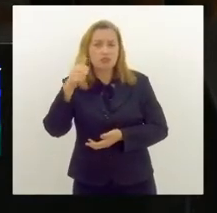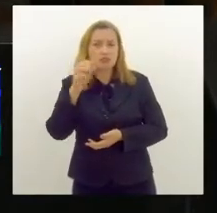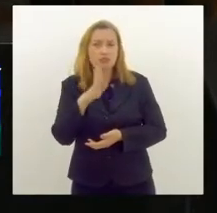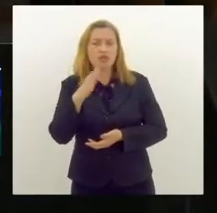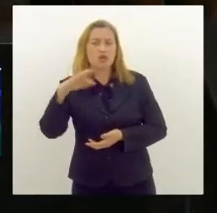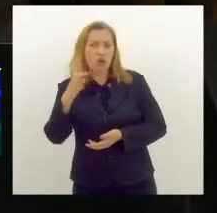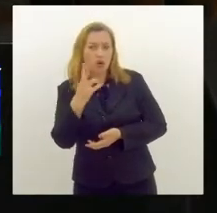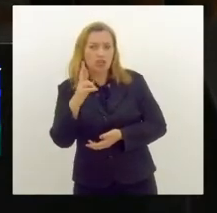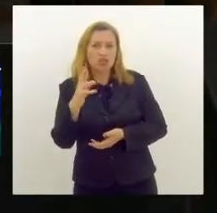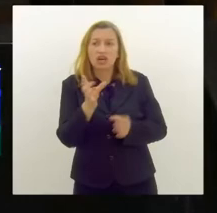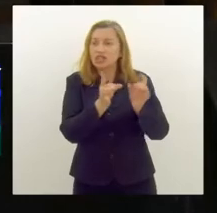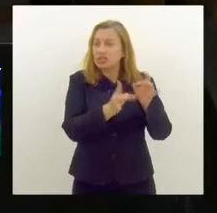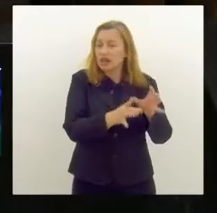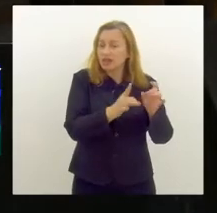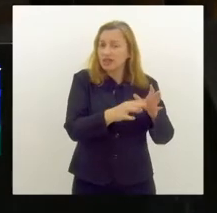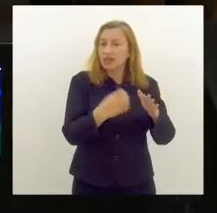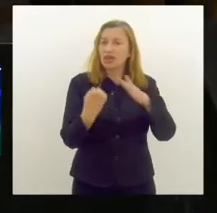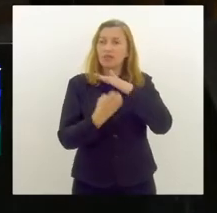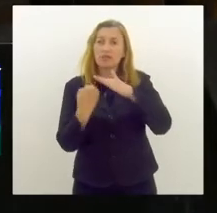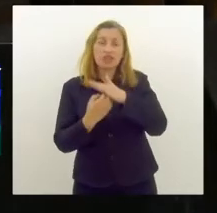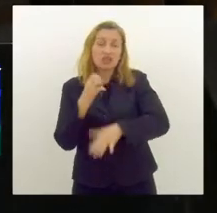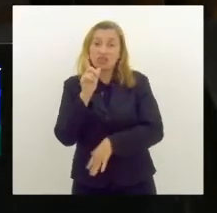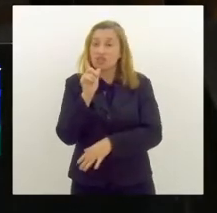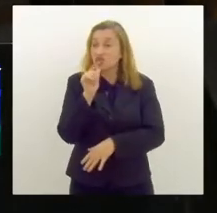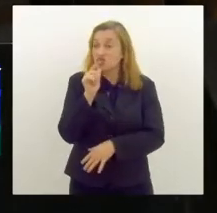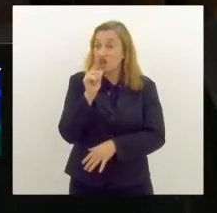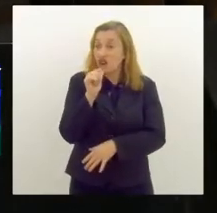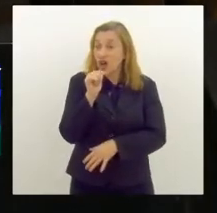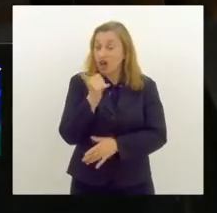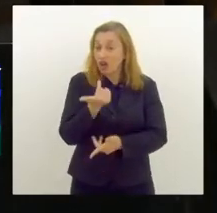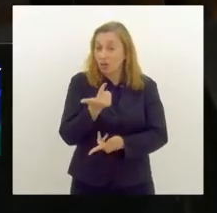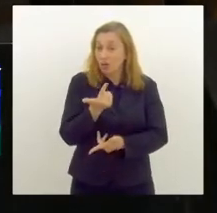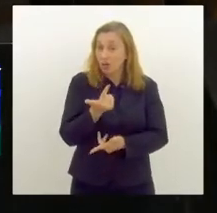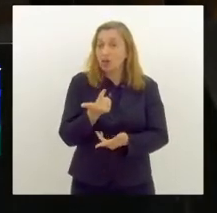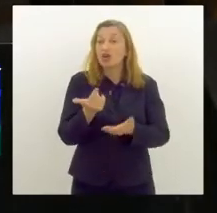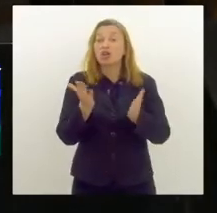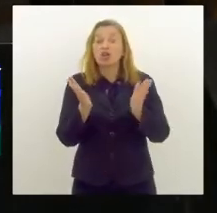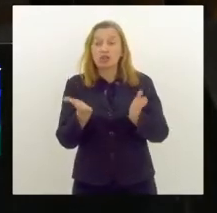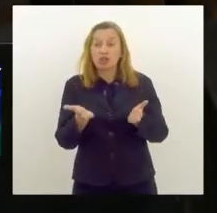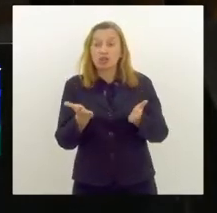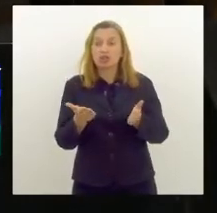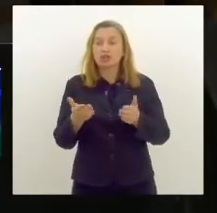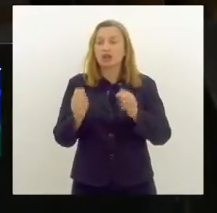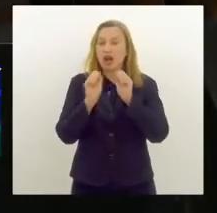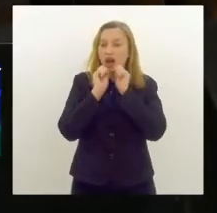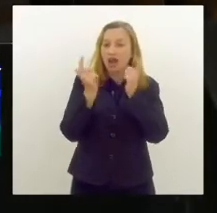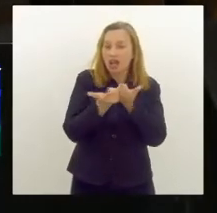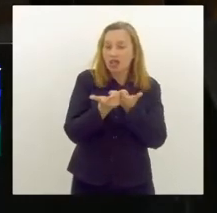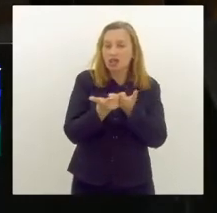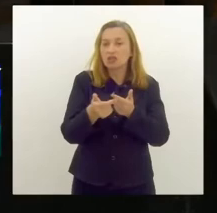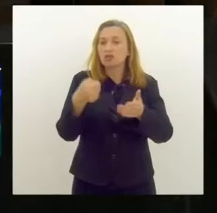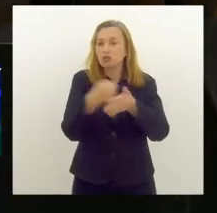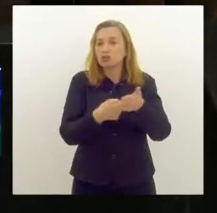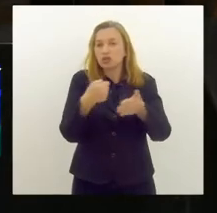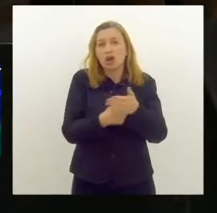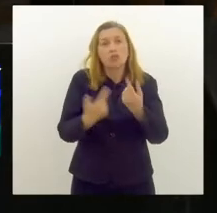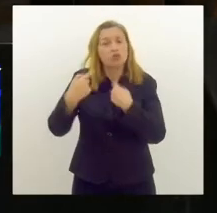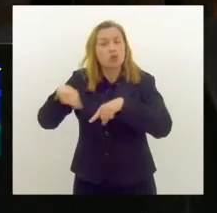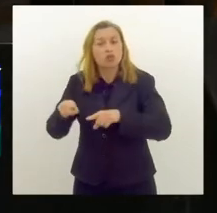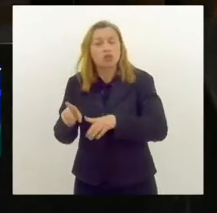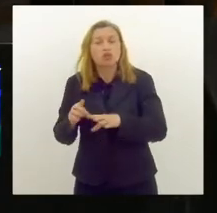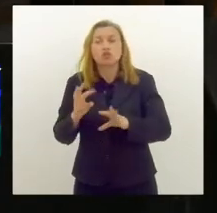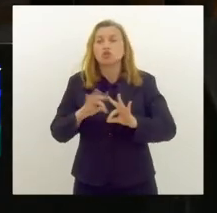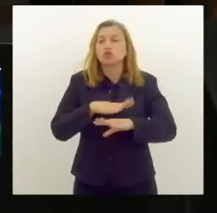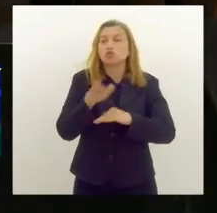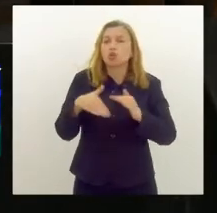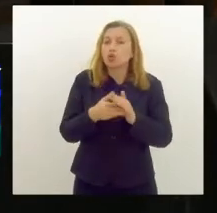SEDAI, da privatização da SEDAI, que nessa Assembleia Legislativa nós lutamos contra. Então, todo o